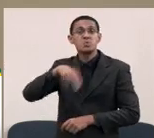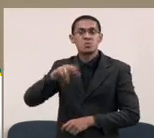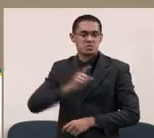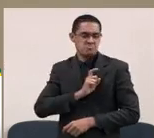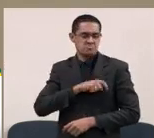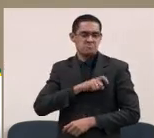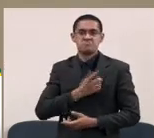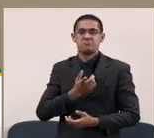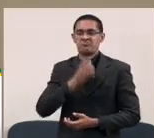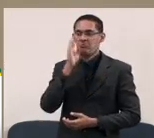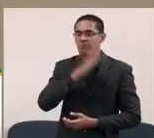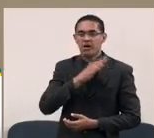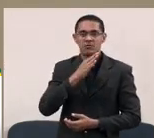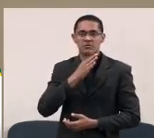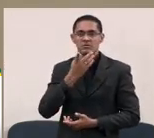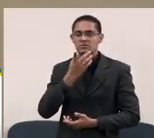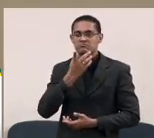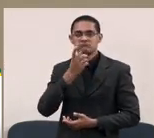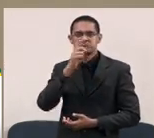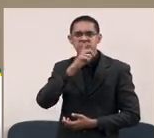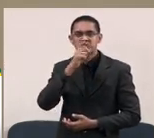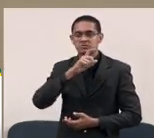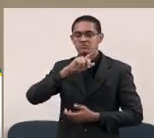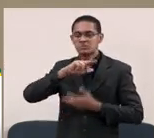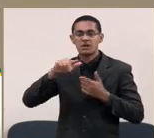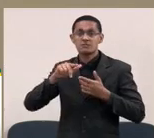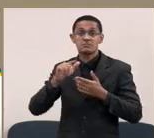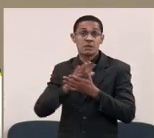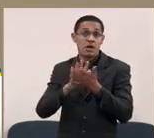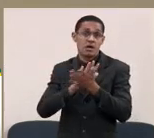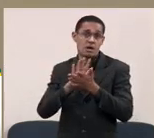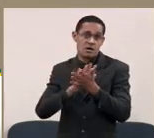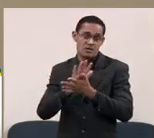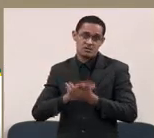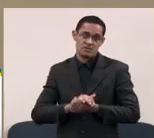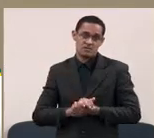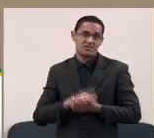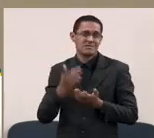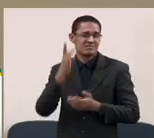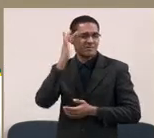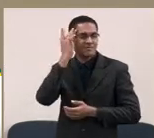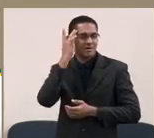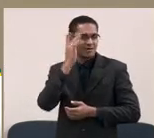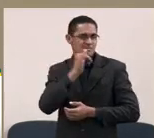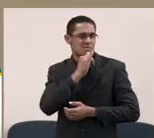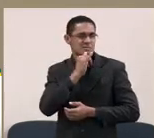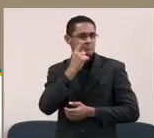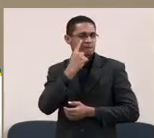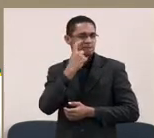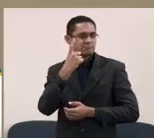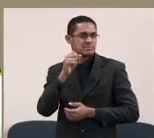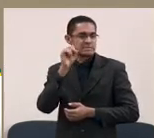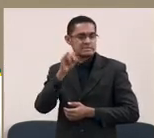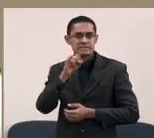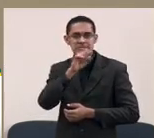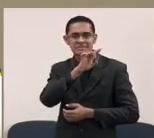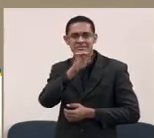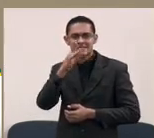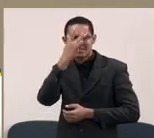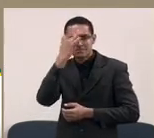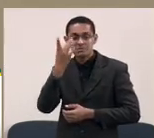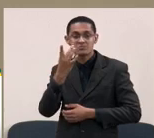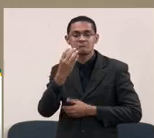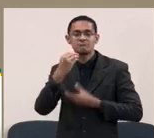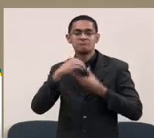fala exatamente o que ela sente. Então, se cada um de nós tivéssemos apenas um traço de autismo, com certeza nós teríamos uma